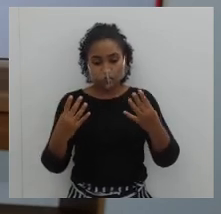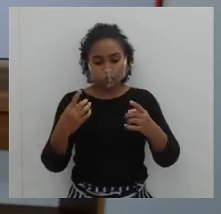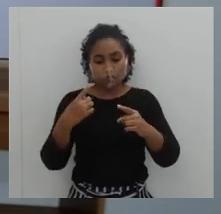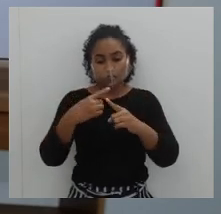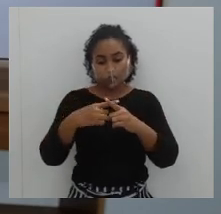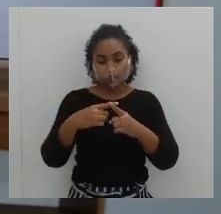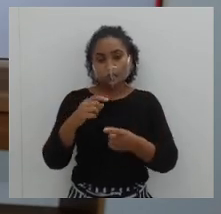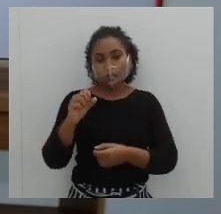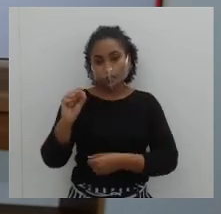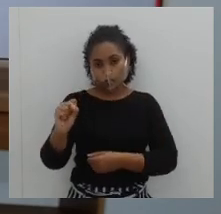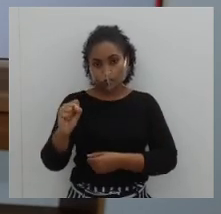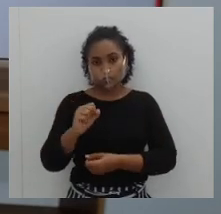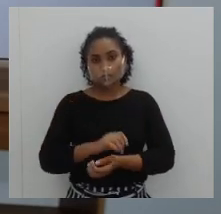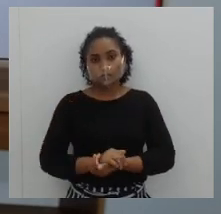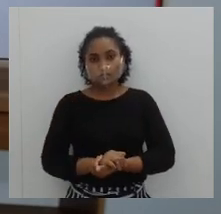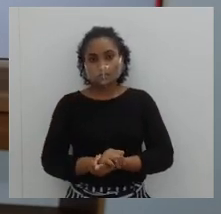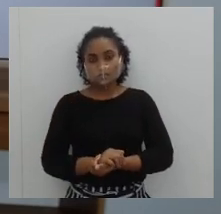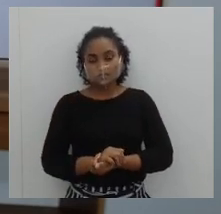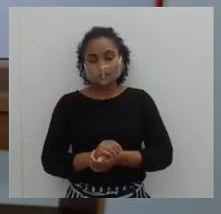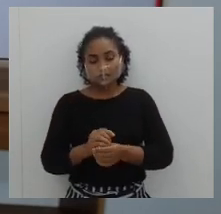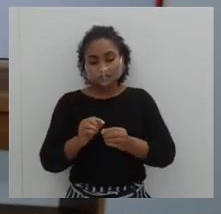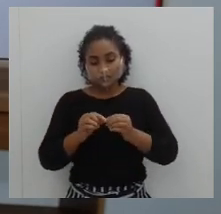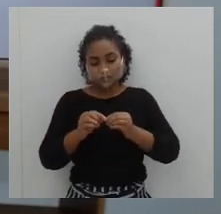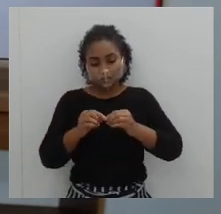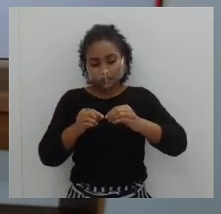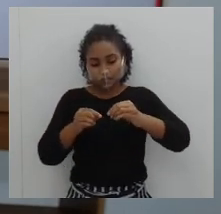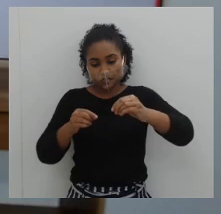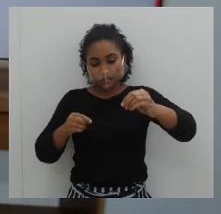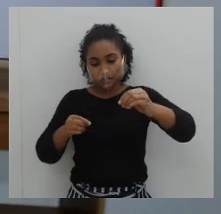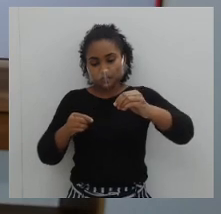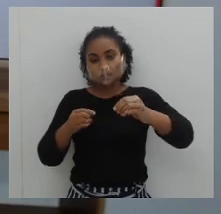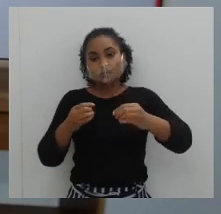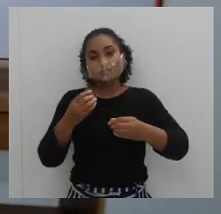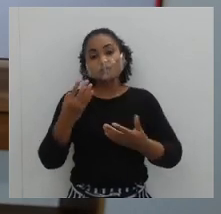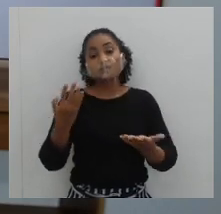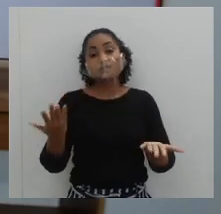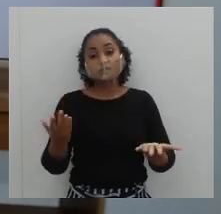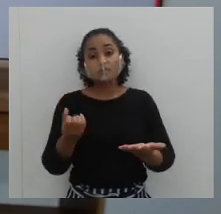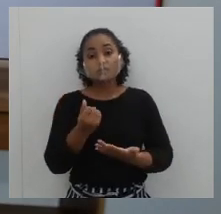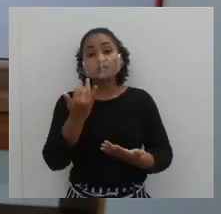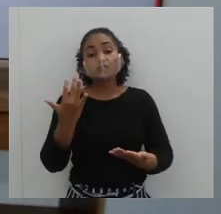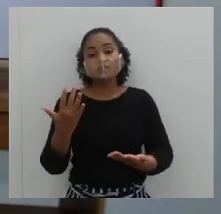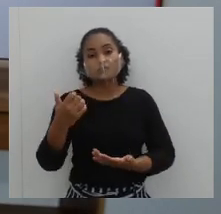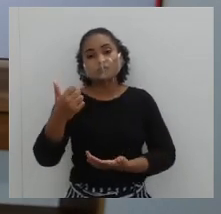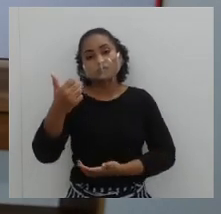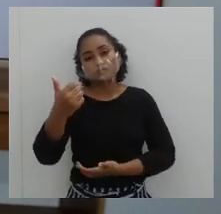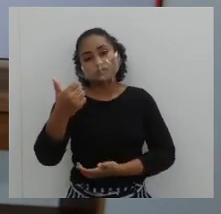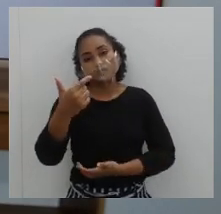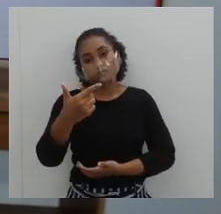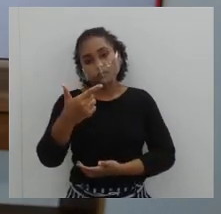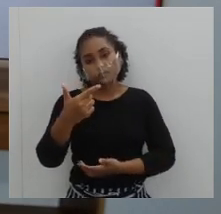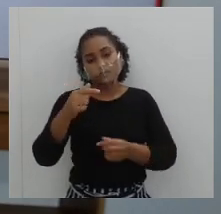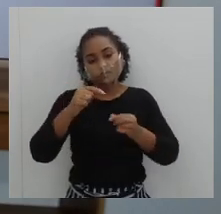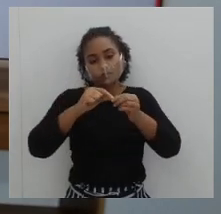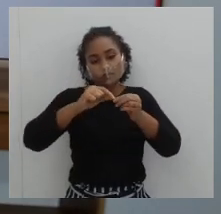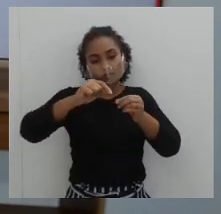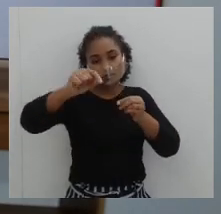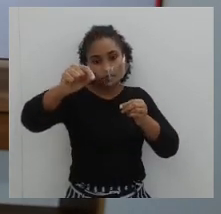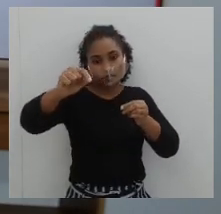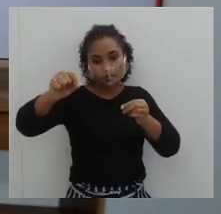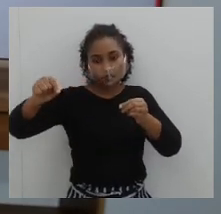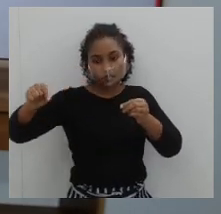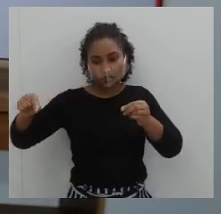8. E temos as arestas maiores, que são mais 4. Então totaliza 12 arestas